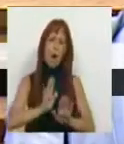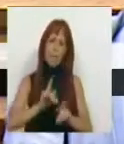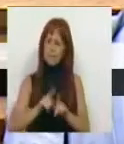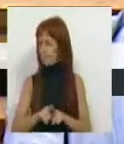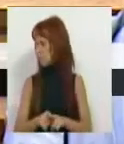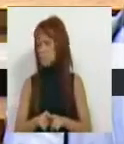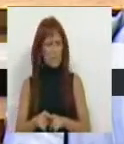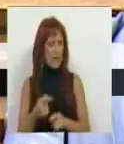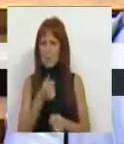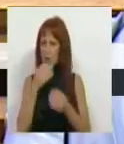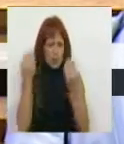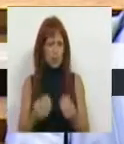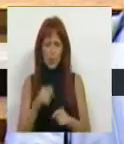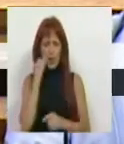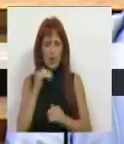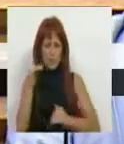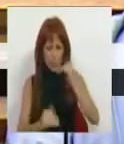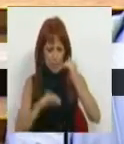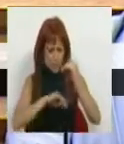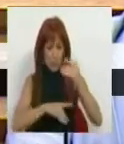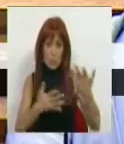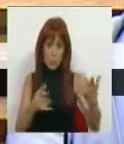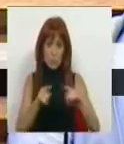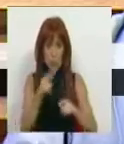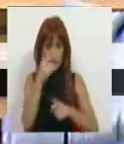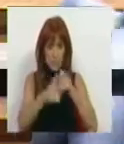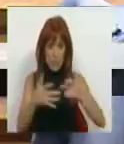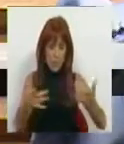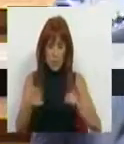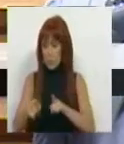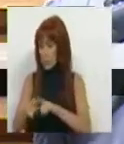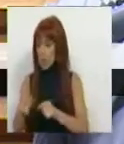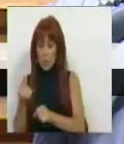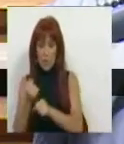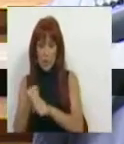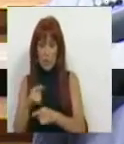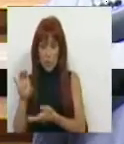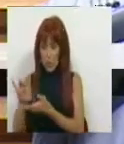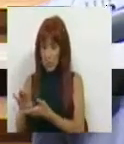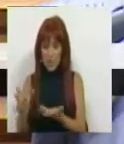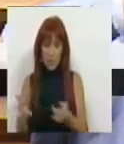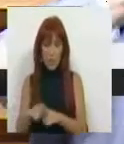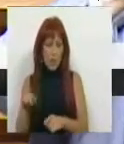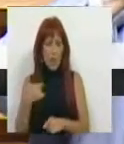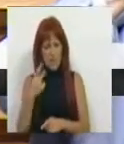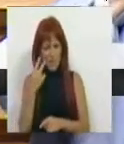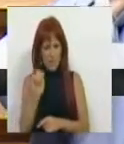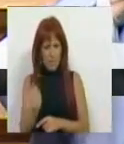para medidas injustas que agravam a desigualdade de rendimentos, quer entre pessoas, quer entre o trabalho e o capital, que, se nós